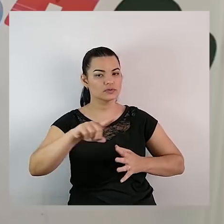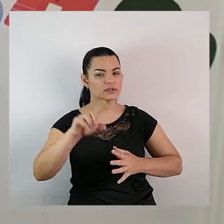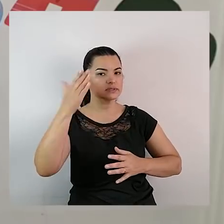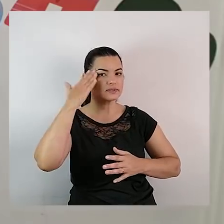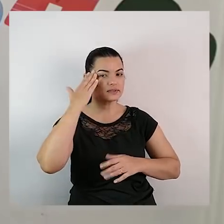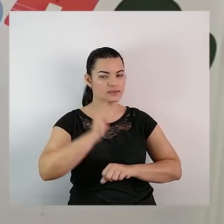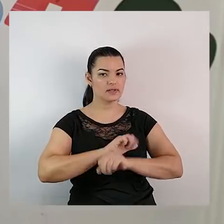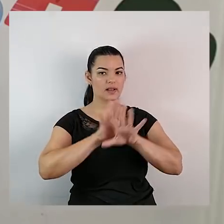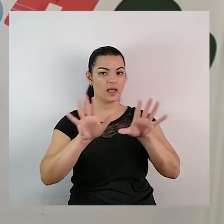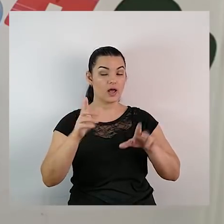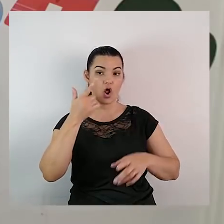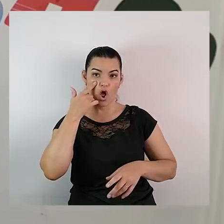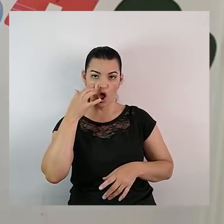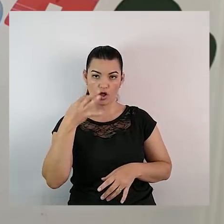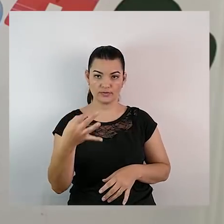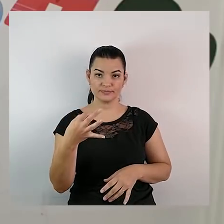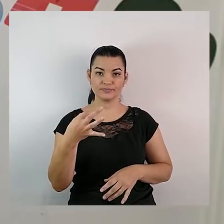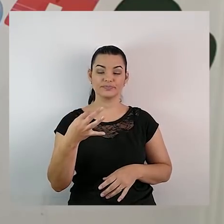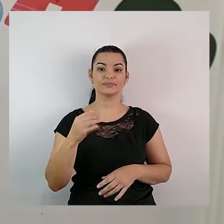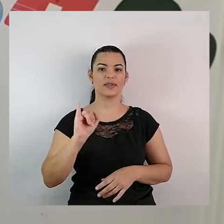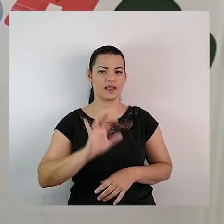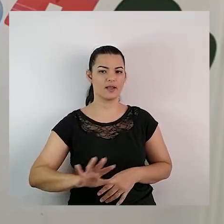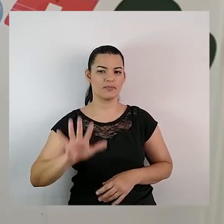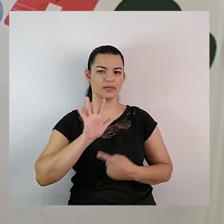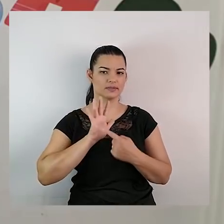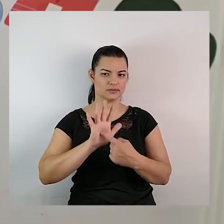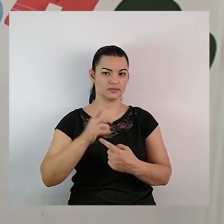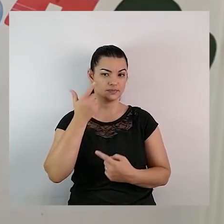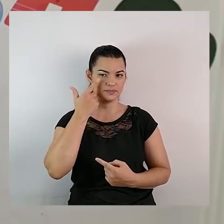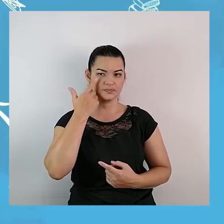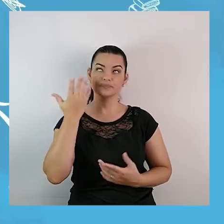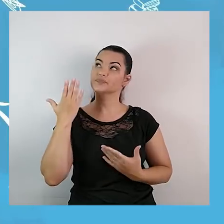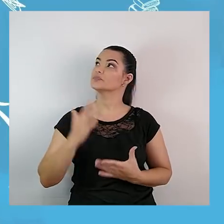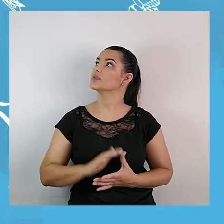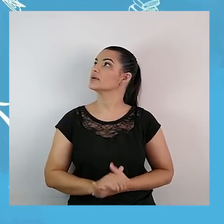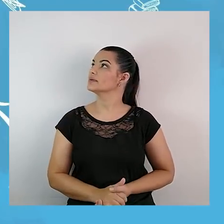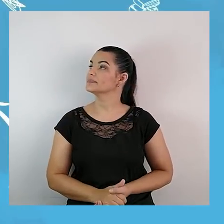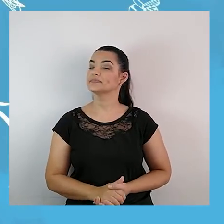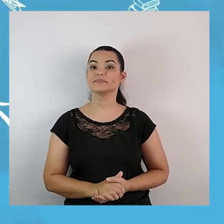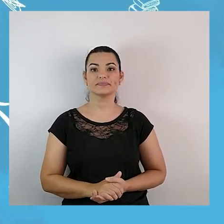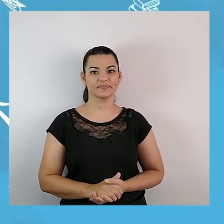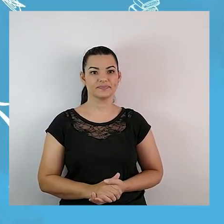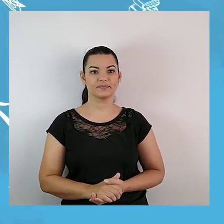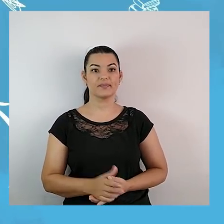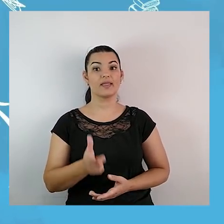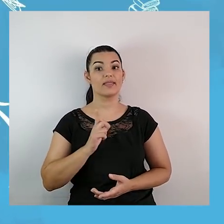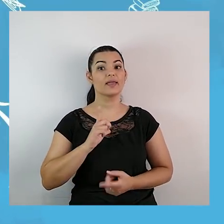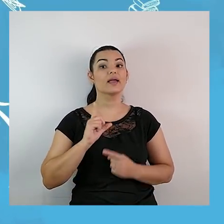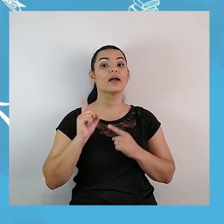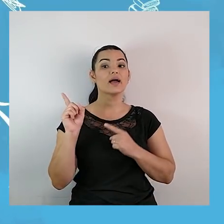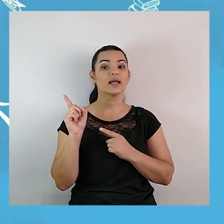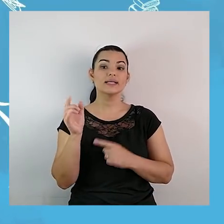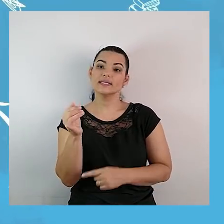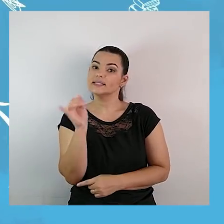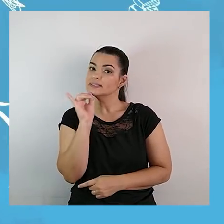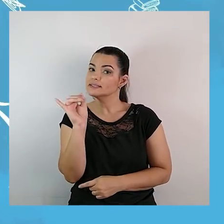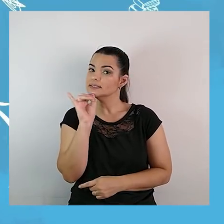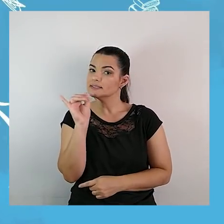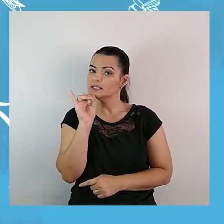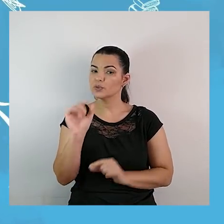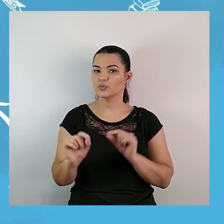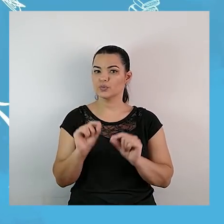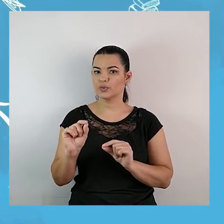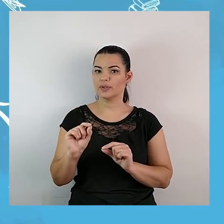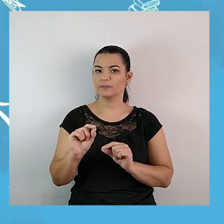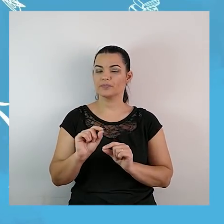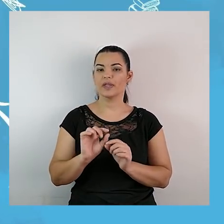tudo direitinho, observe a imagem que eu vou te mostrar. Então, nós temos aí